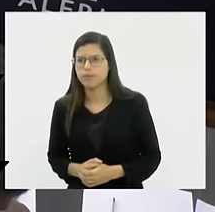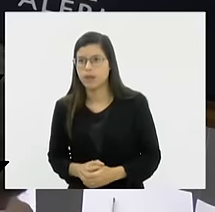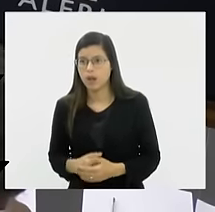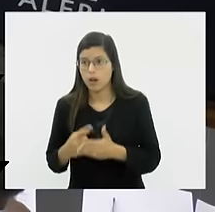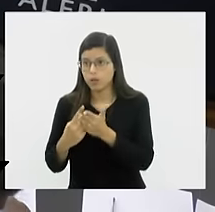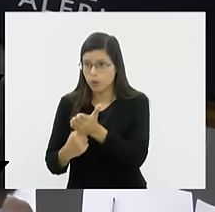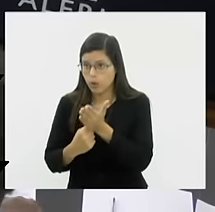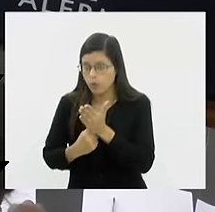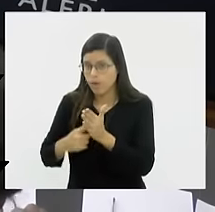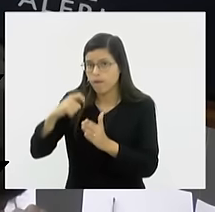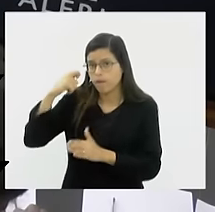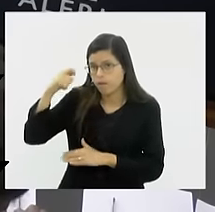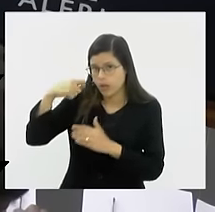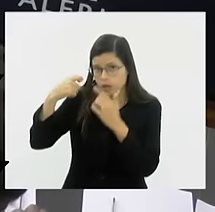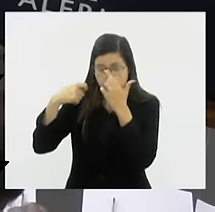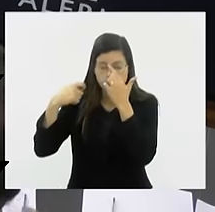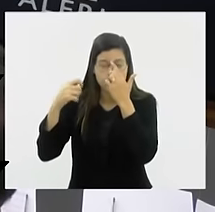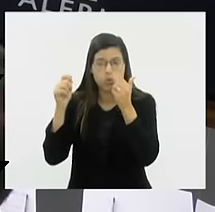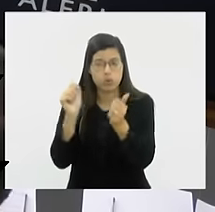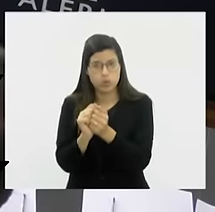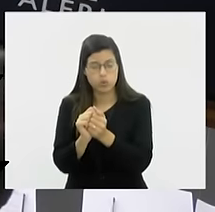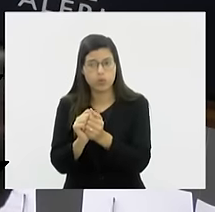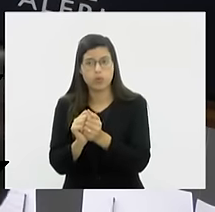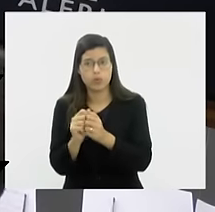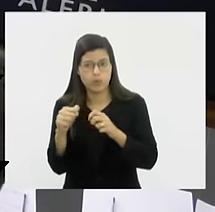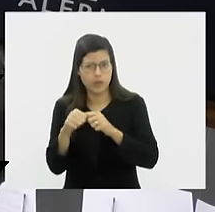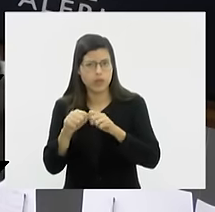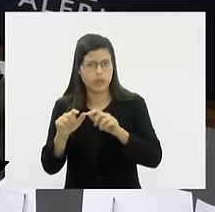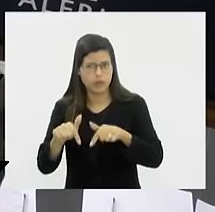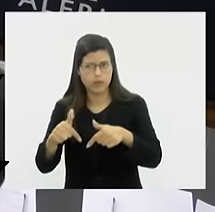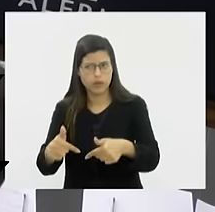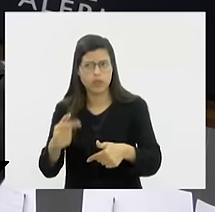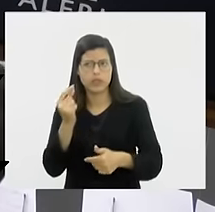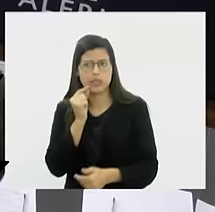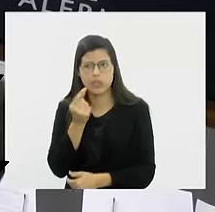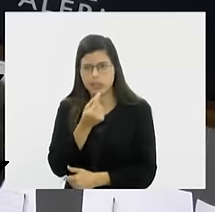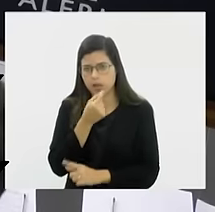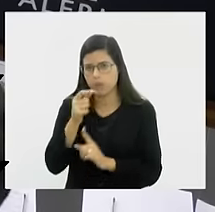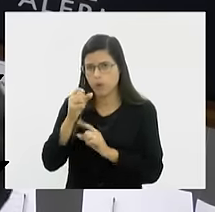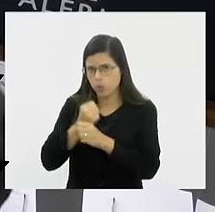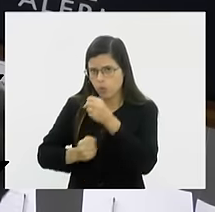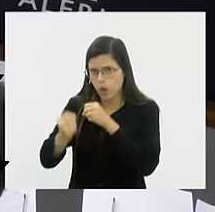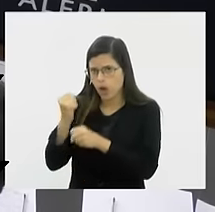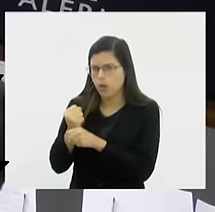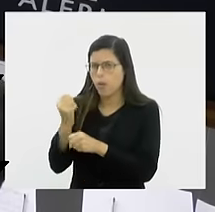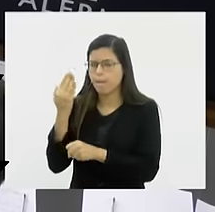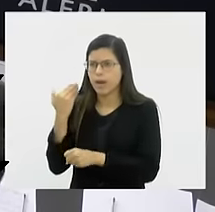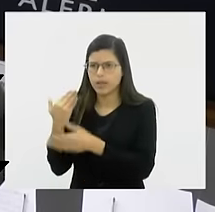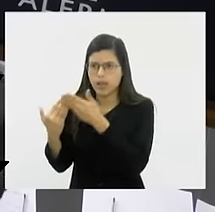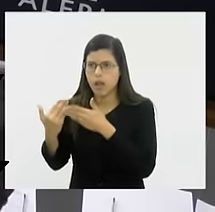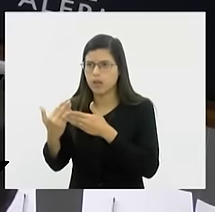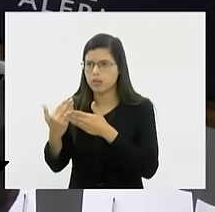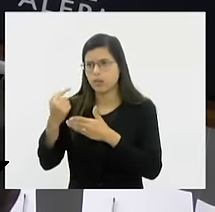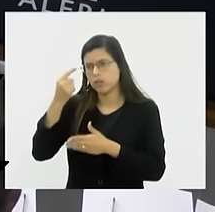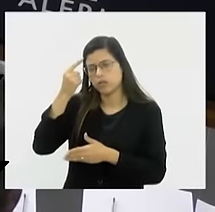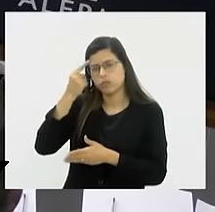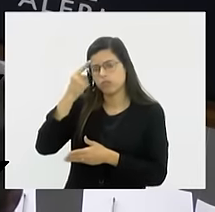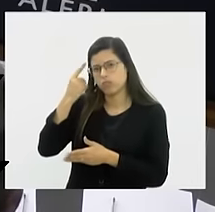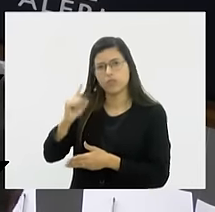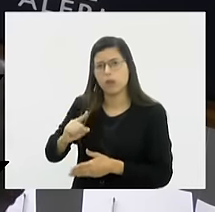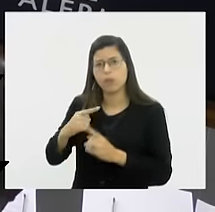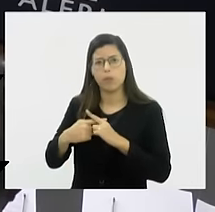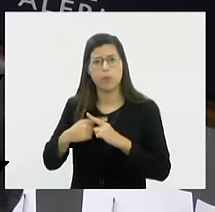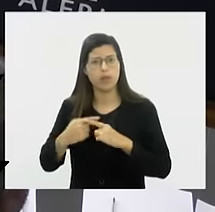comprometeu, gravando vídeo conosco, dizendo que o faria. Em setembro do ano passado. A gente não entende o porquê até agora. E isso